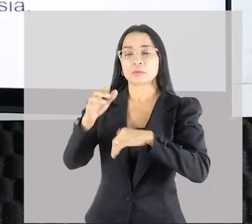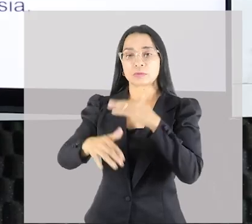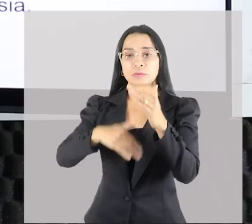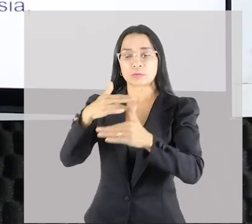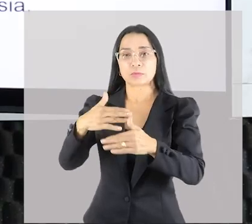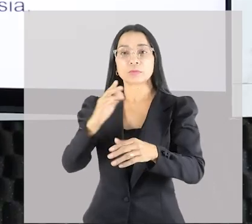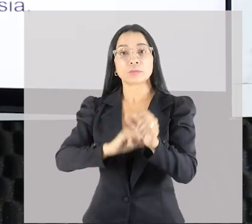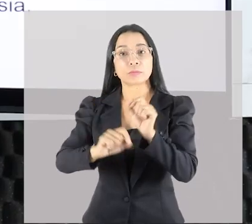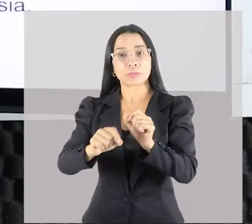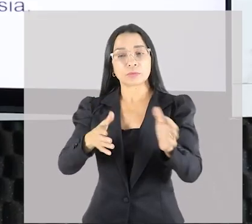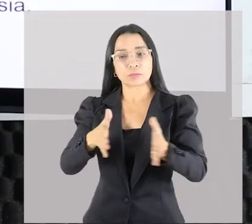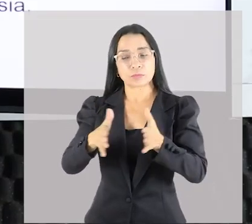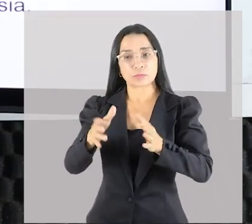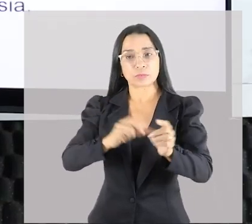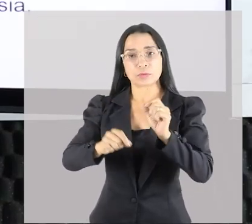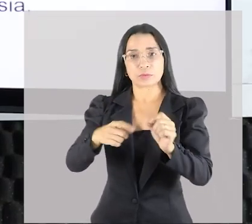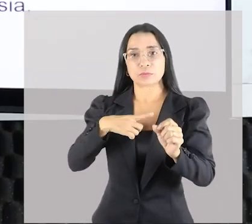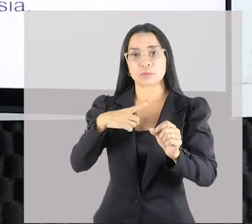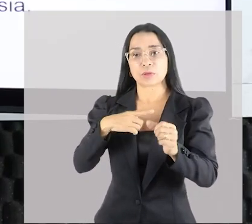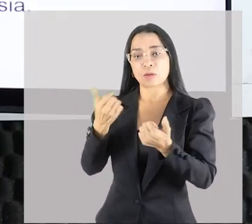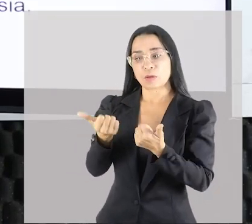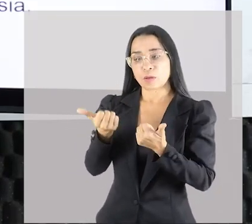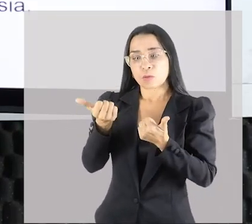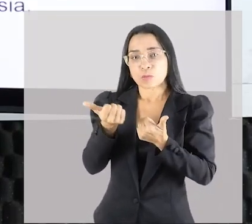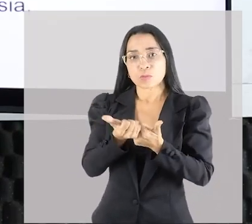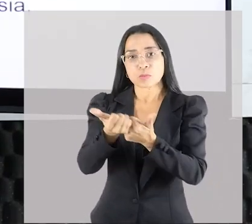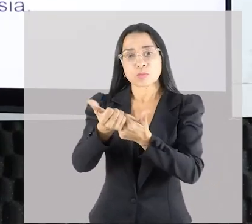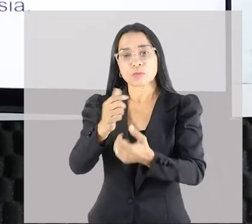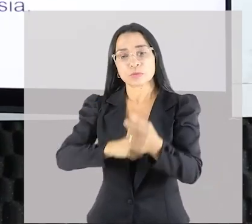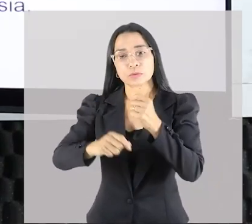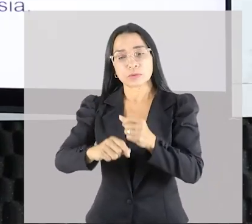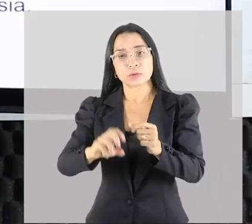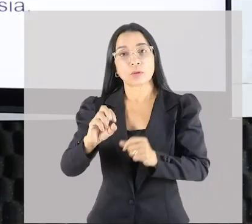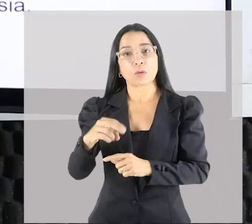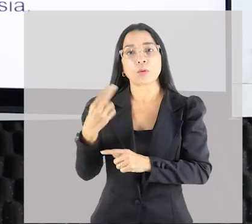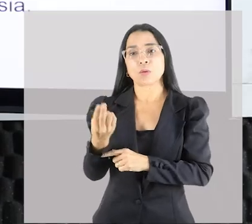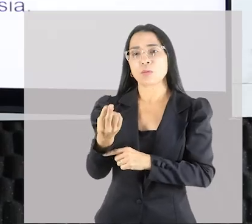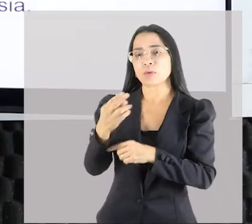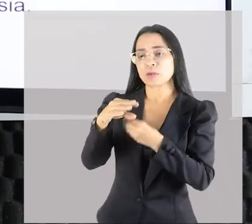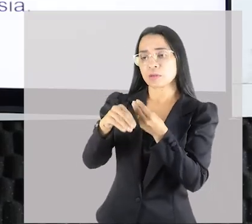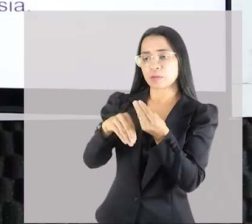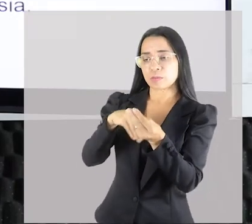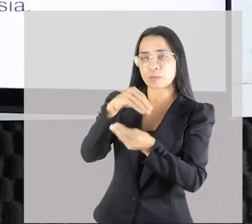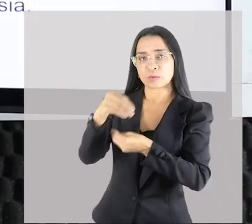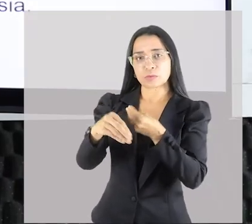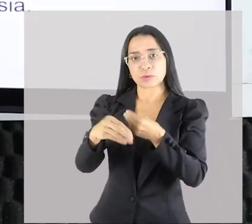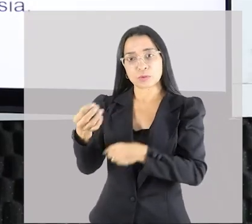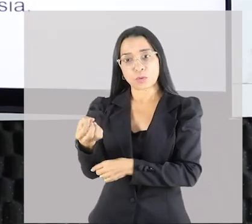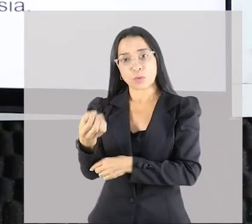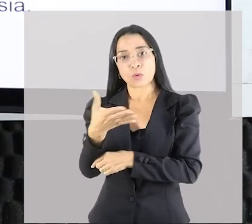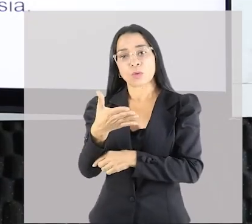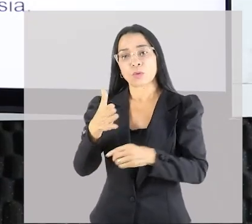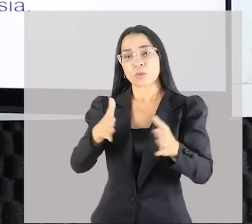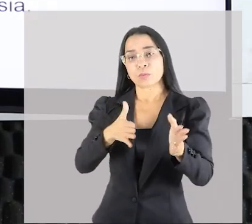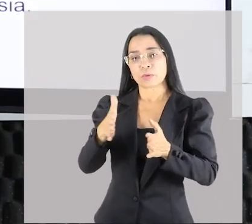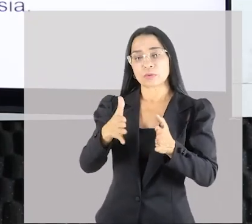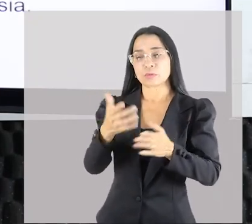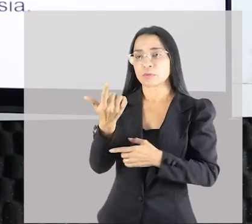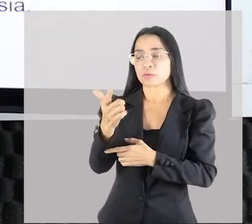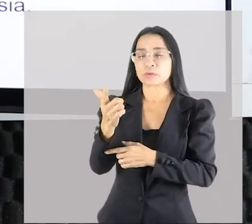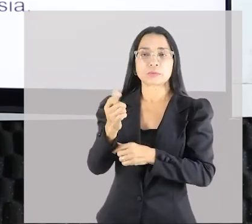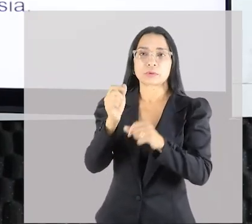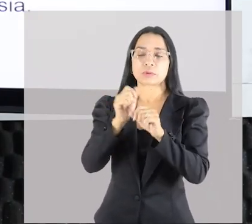vai tendo, claro, uma substituição, ou ele vai se entrelaçando no novo período. Não